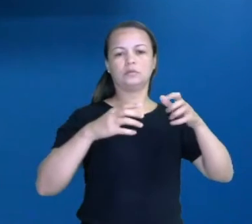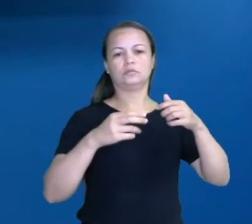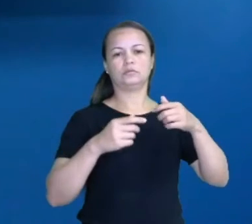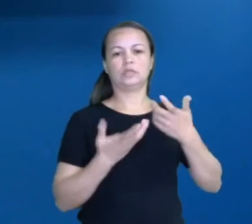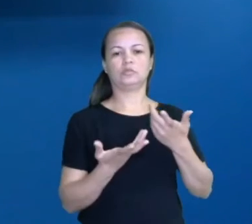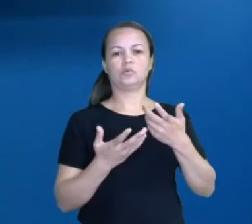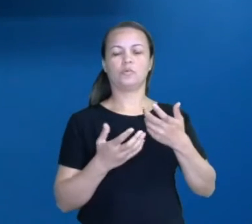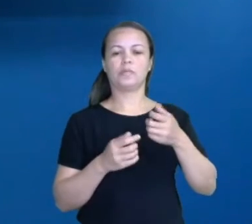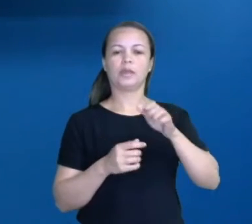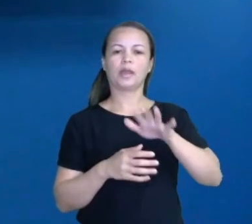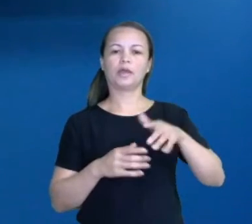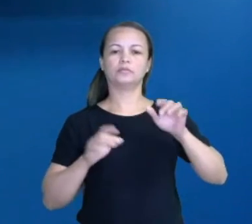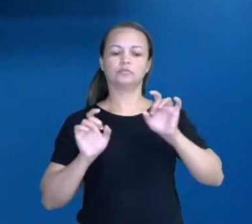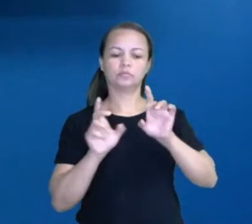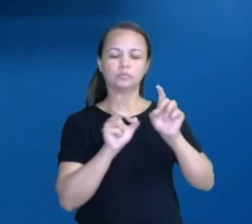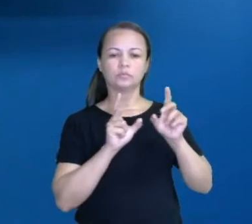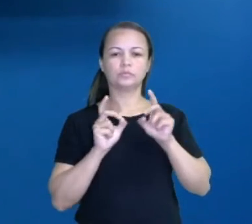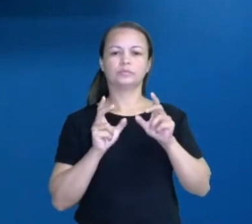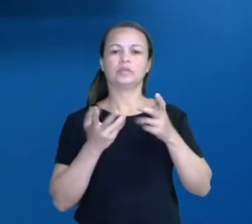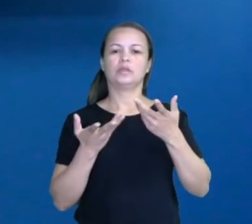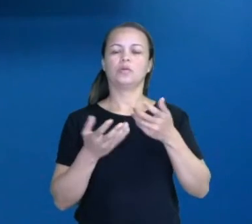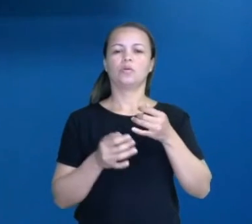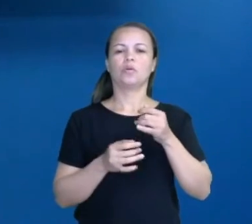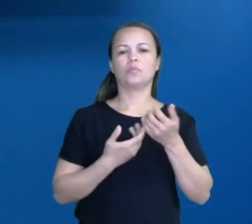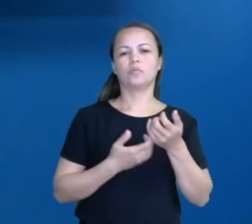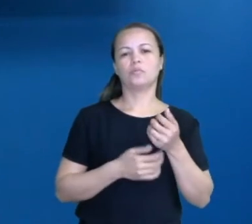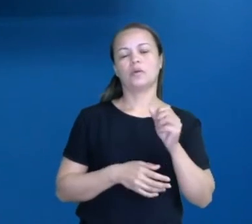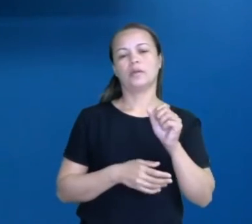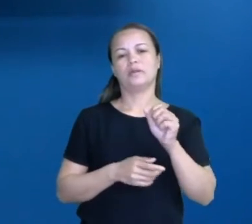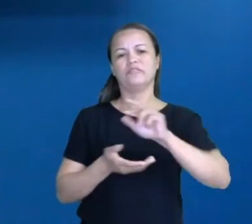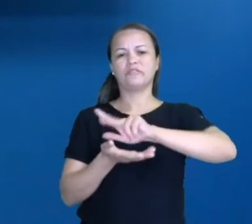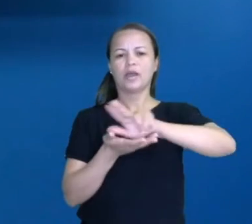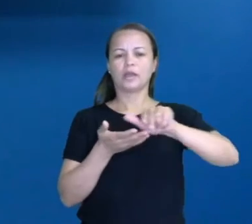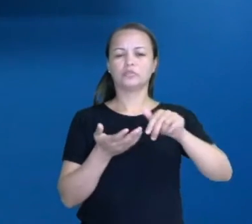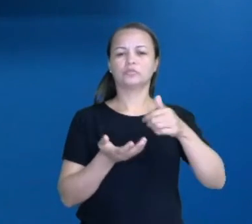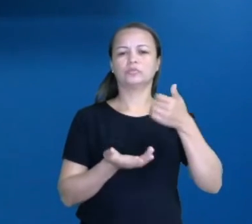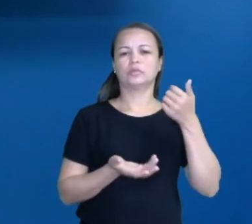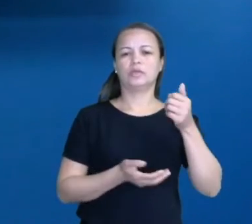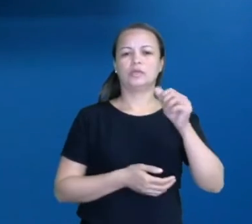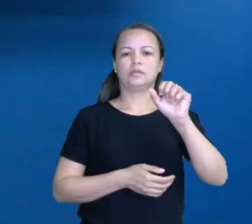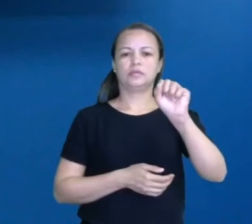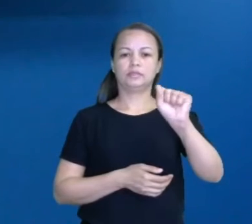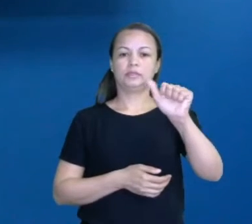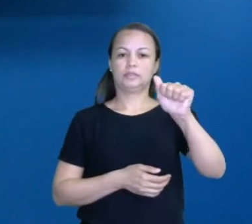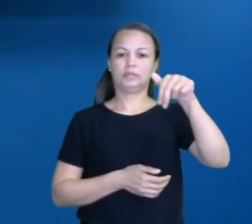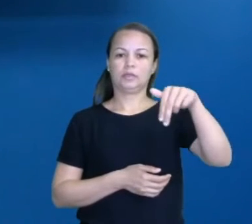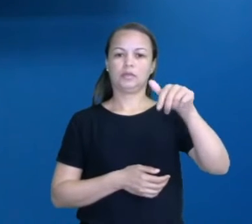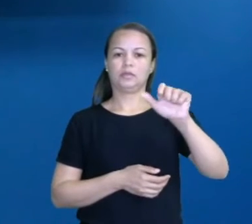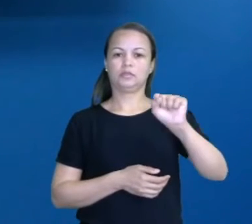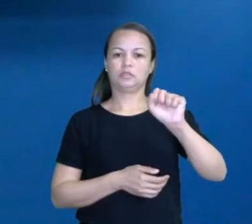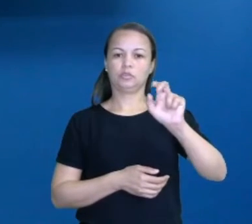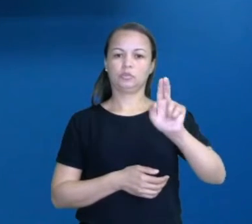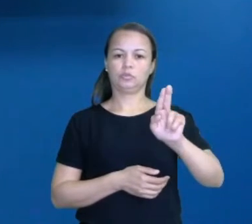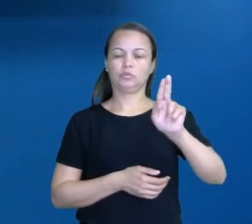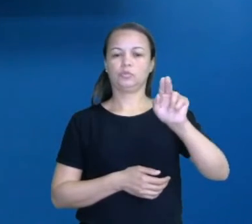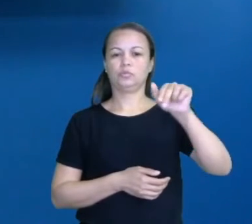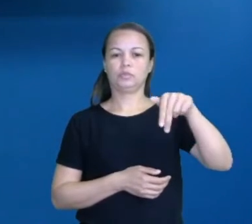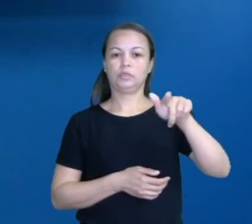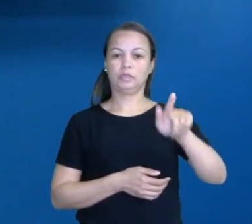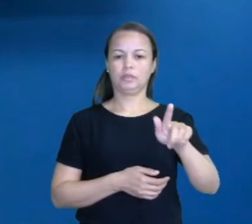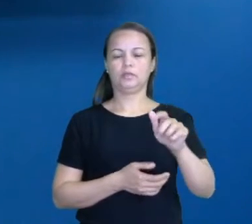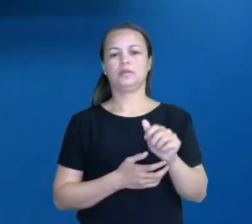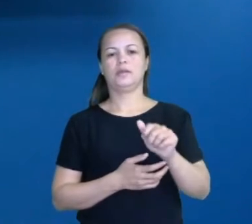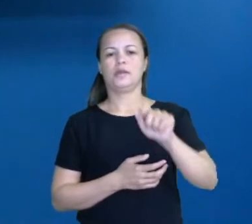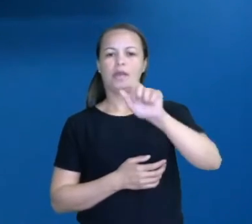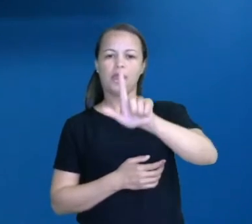internacional, que tem marcas conhecidas como a Samsung, como a LG, né? Então, hoje,